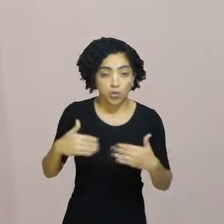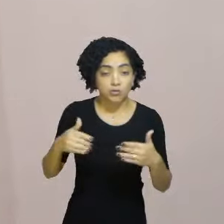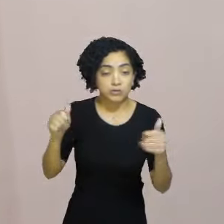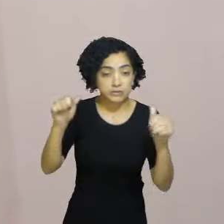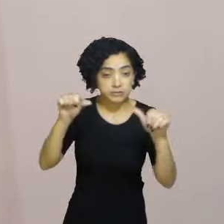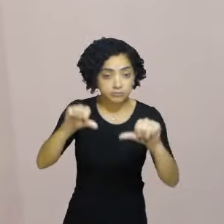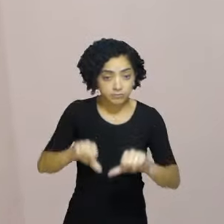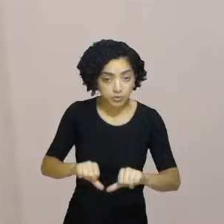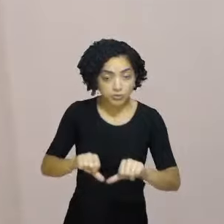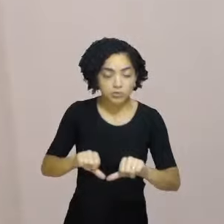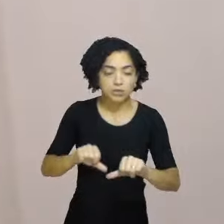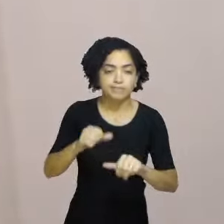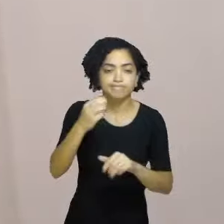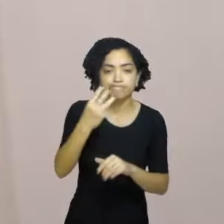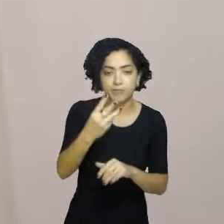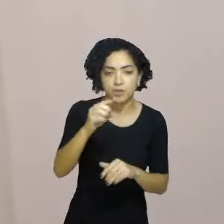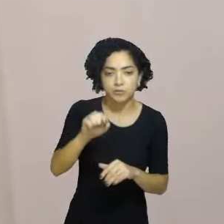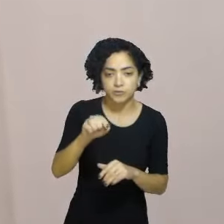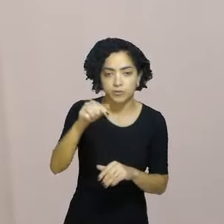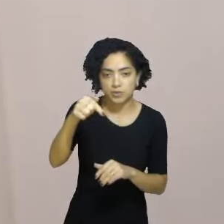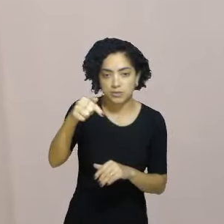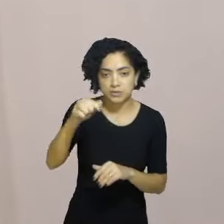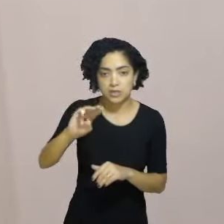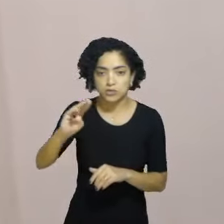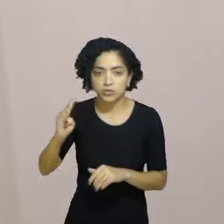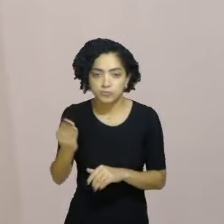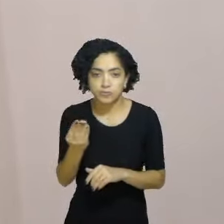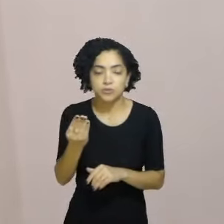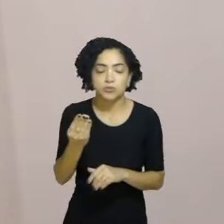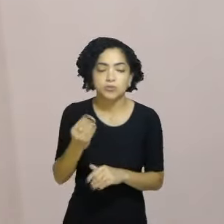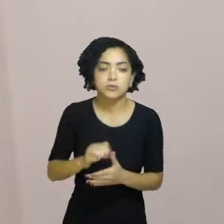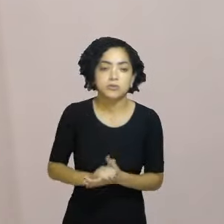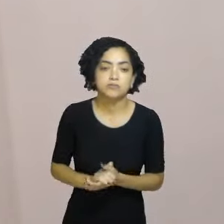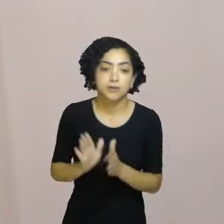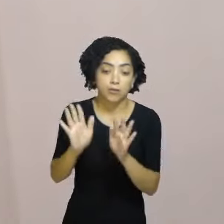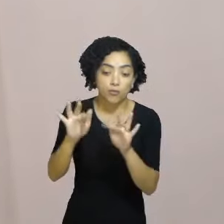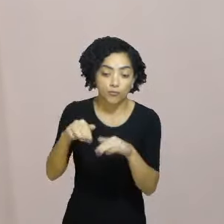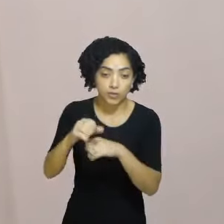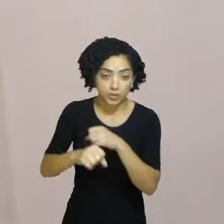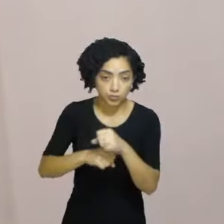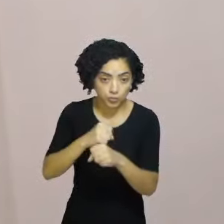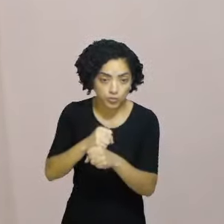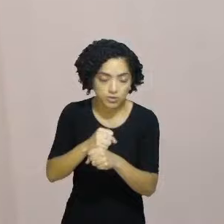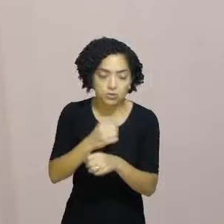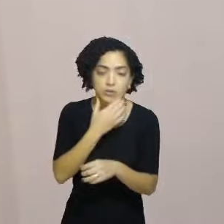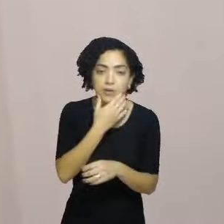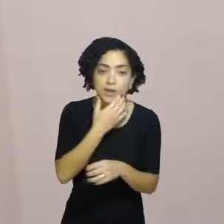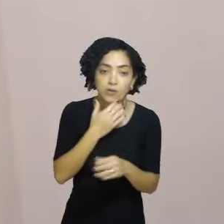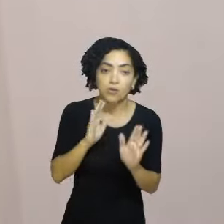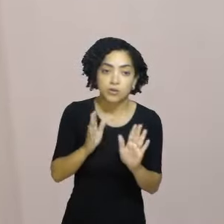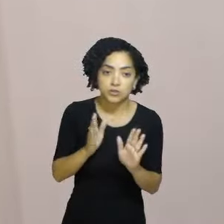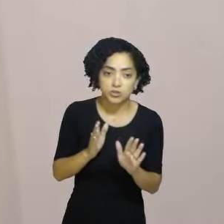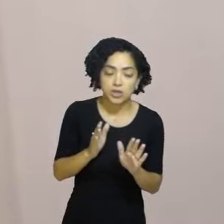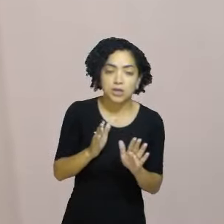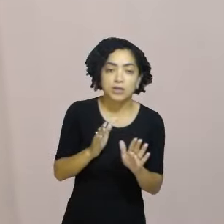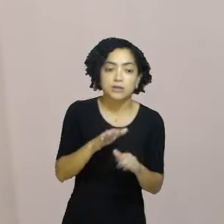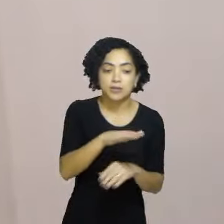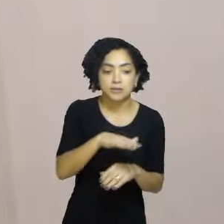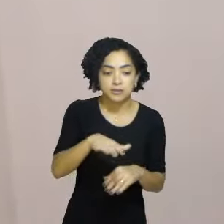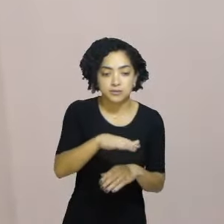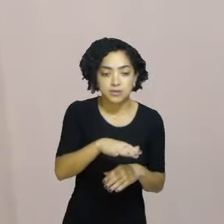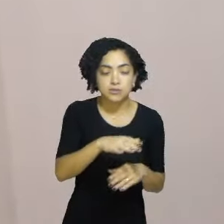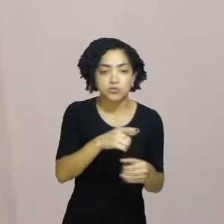3,7 bilhões até o fim do ano. Já o prejuízo das estatais regionais, que